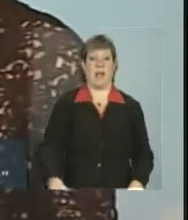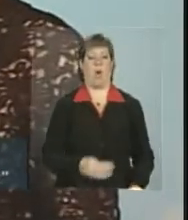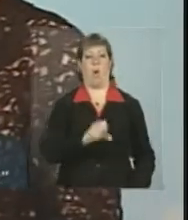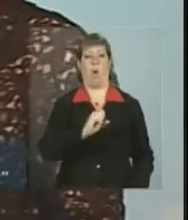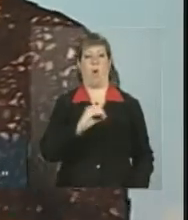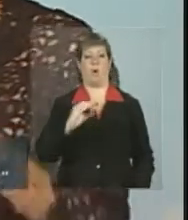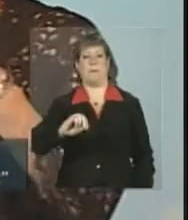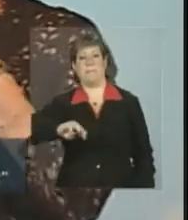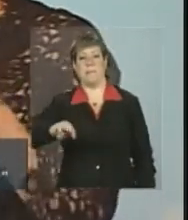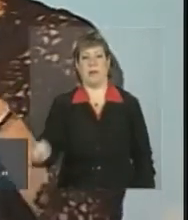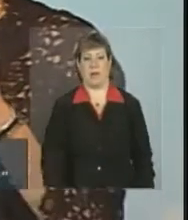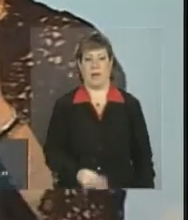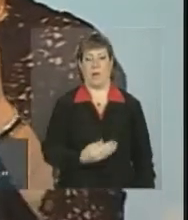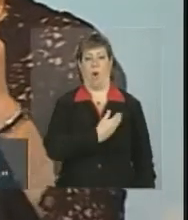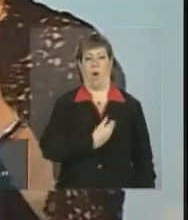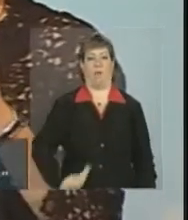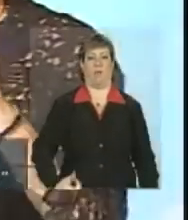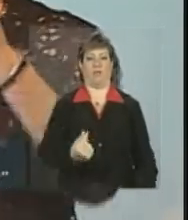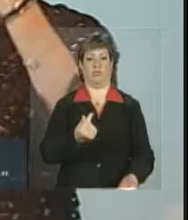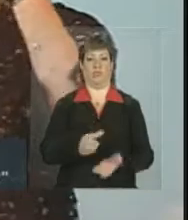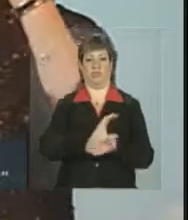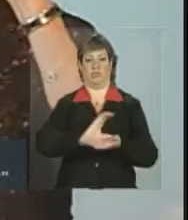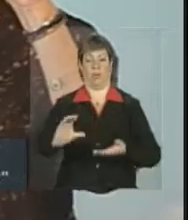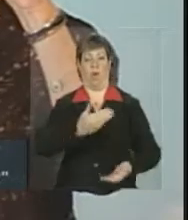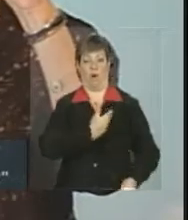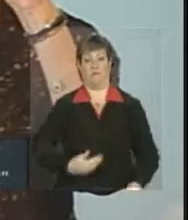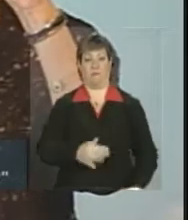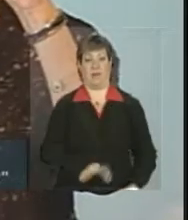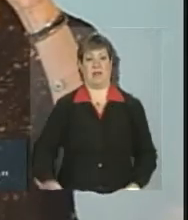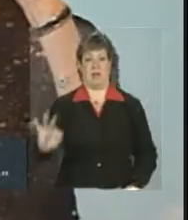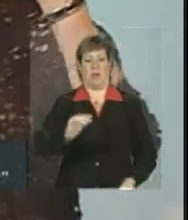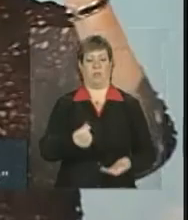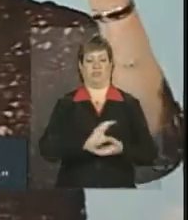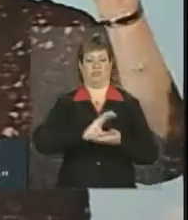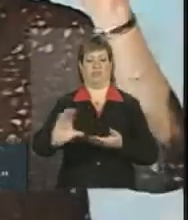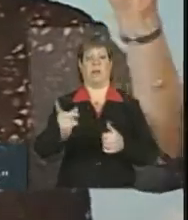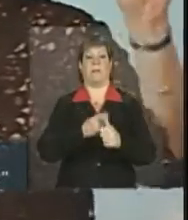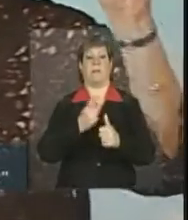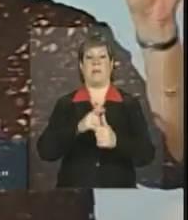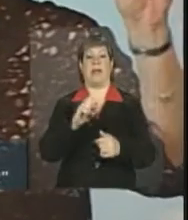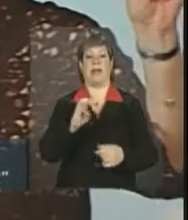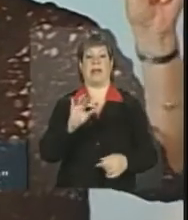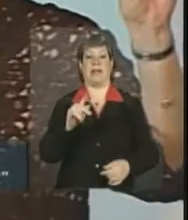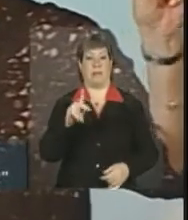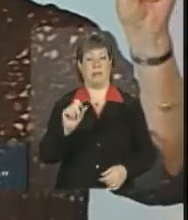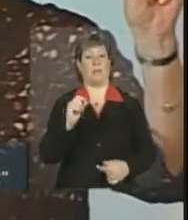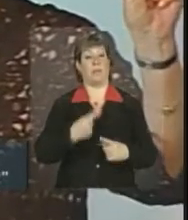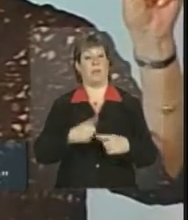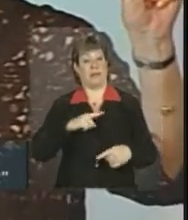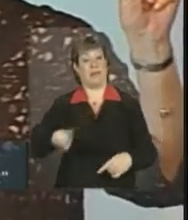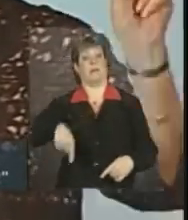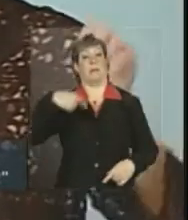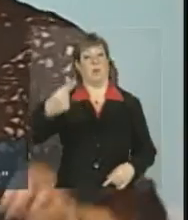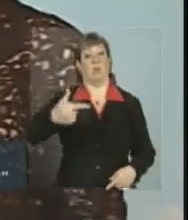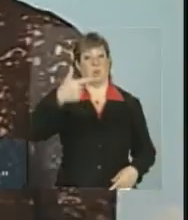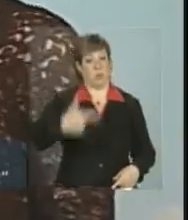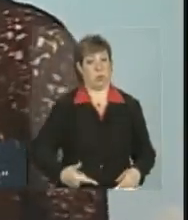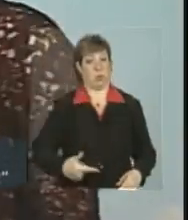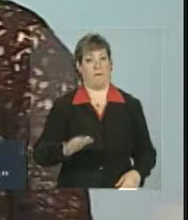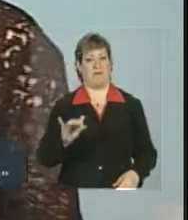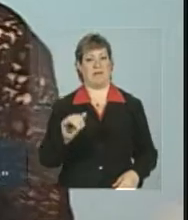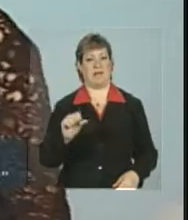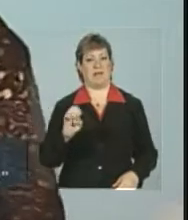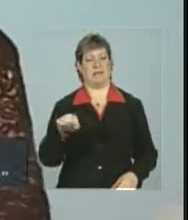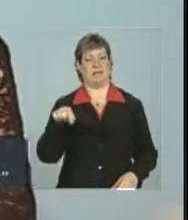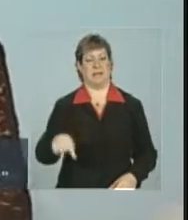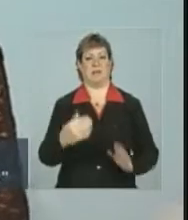milhões do governo federal na primeira etapa, porque tem a segunda etapa desse programa, que